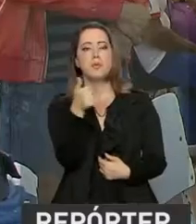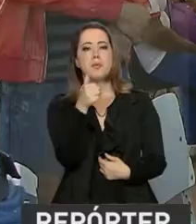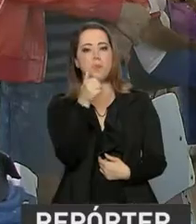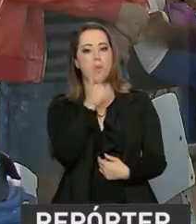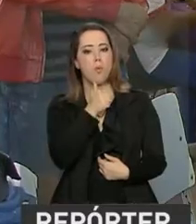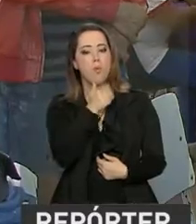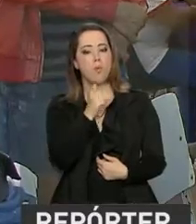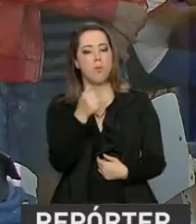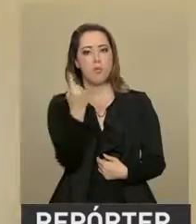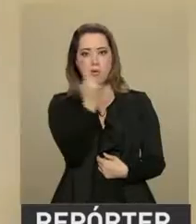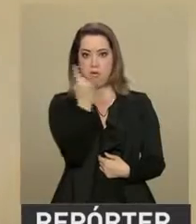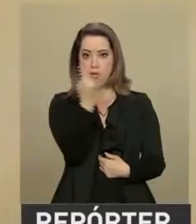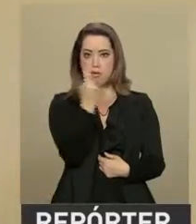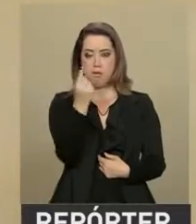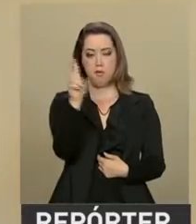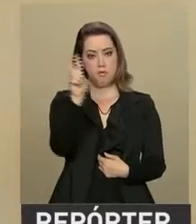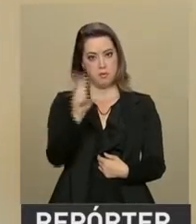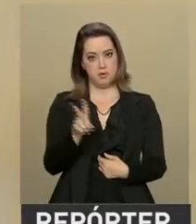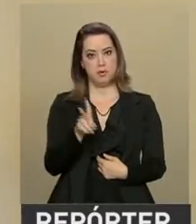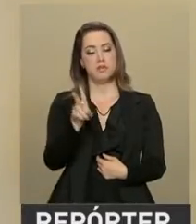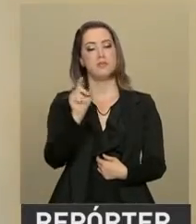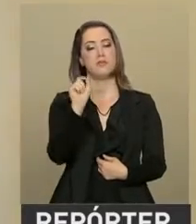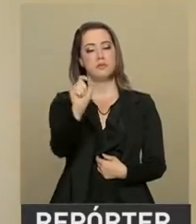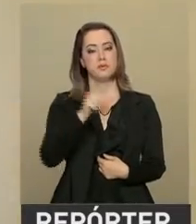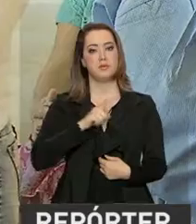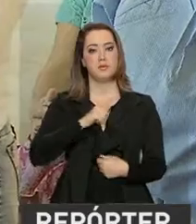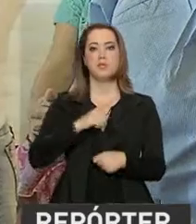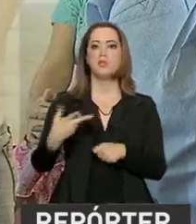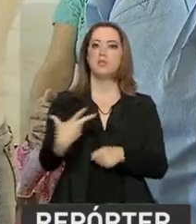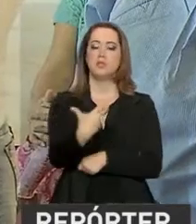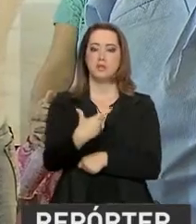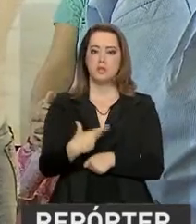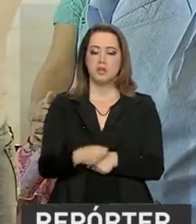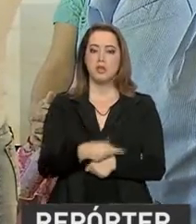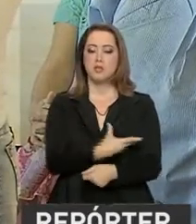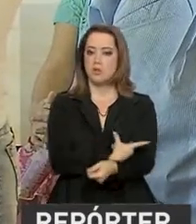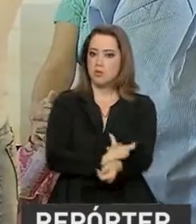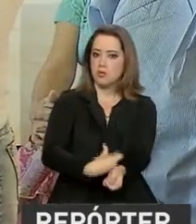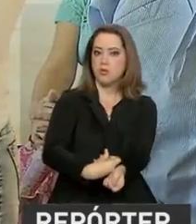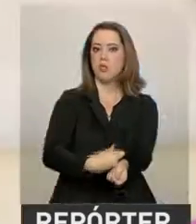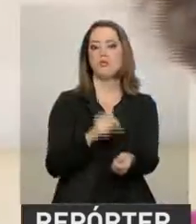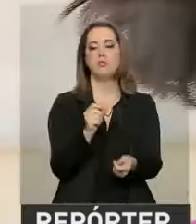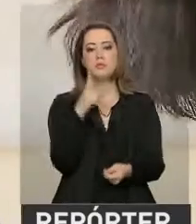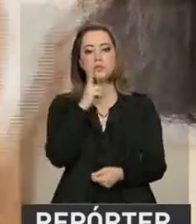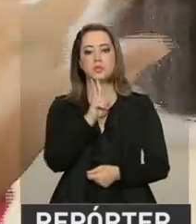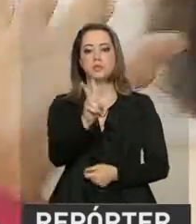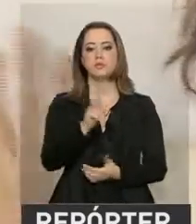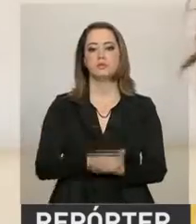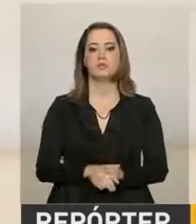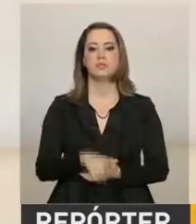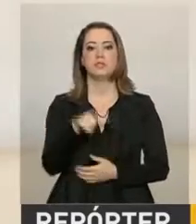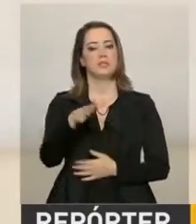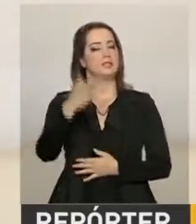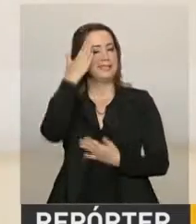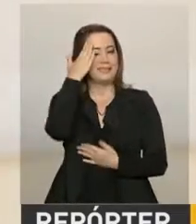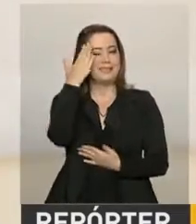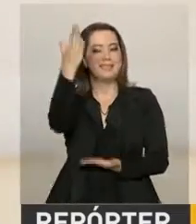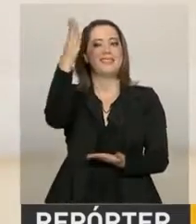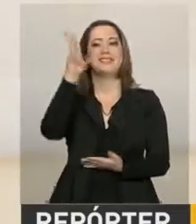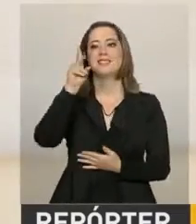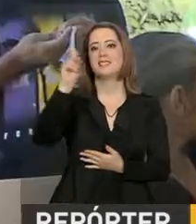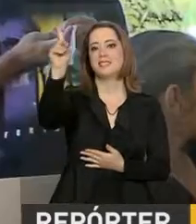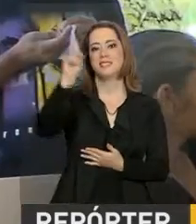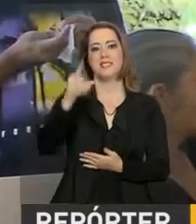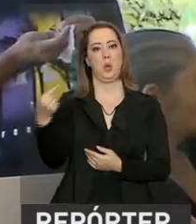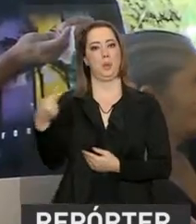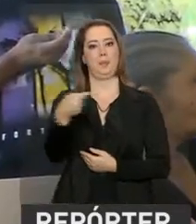em uma unidade de saúde de Planaltina, no Distrito Federal, e comemorou o resultado. Foi negativo, graças a Deus, não deu